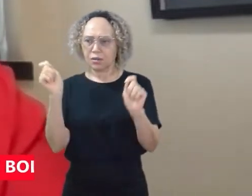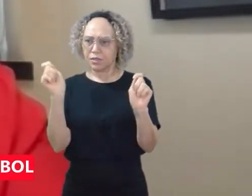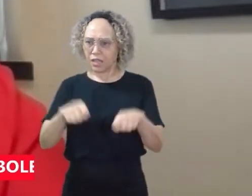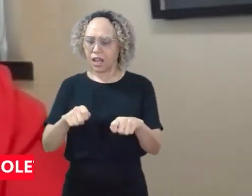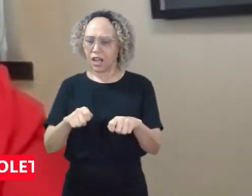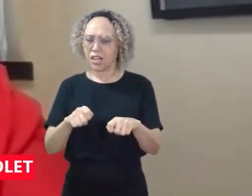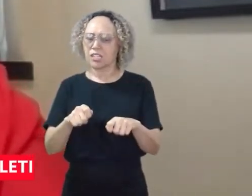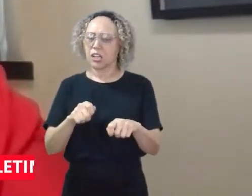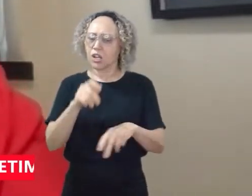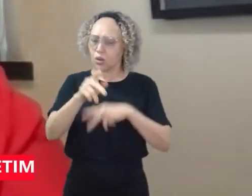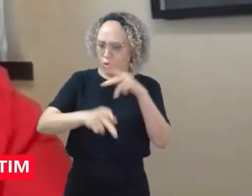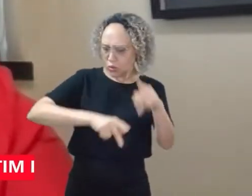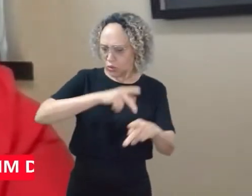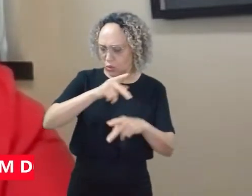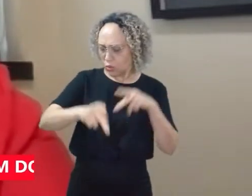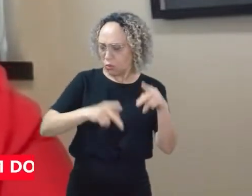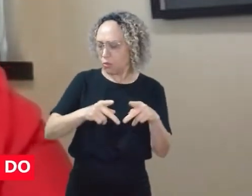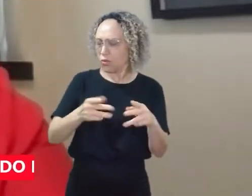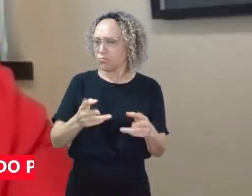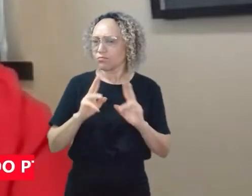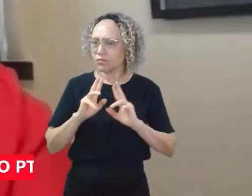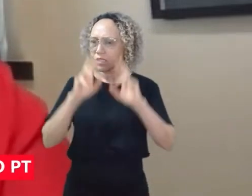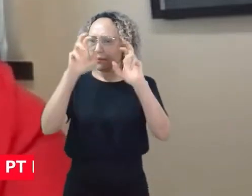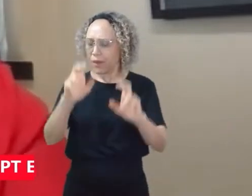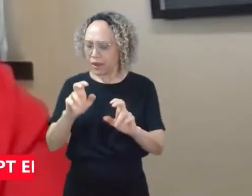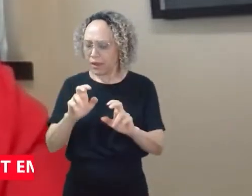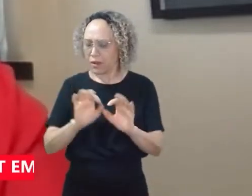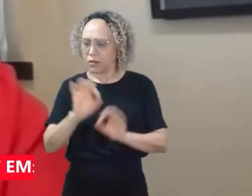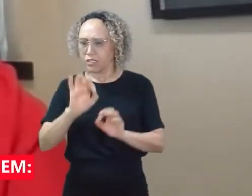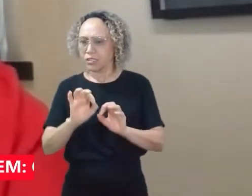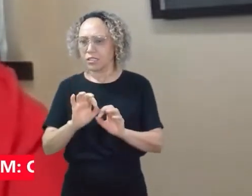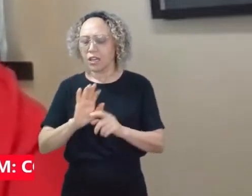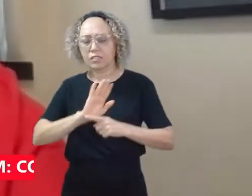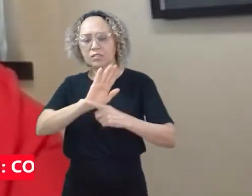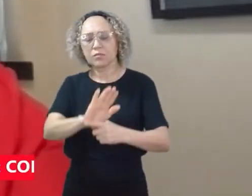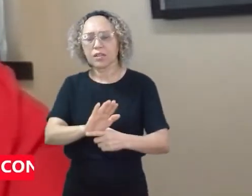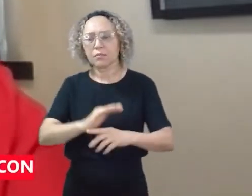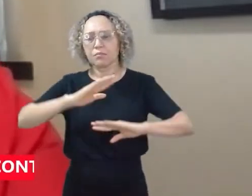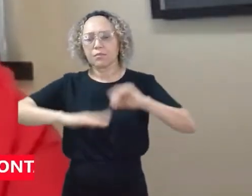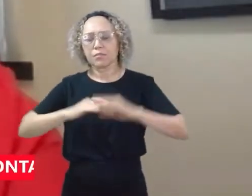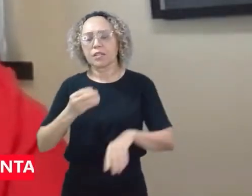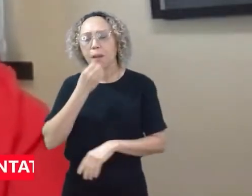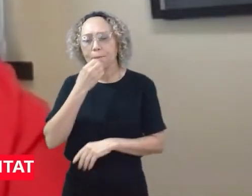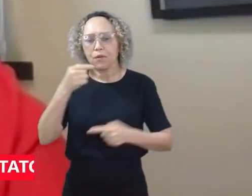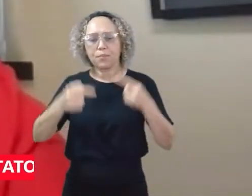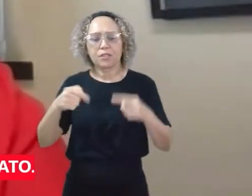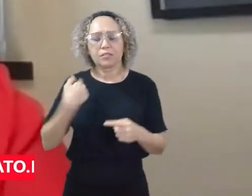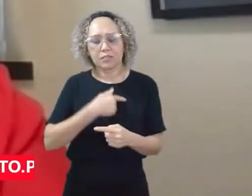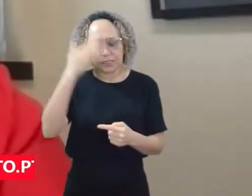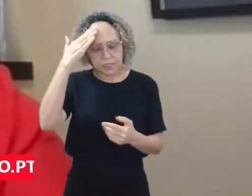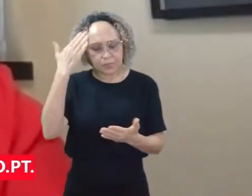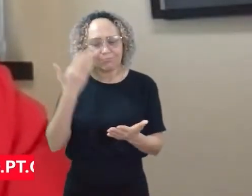de formular, de elaborar, de fiscalizar e de contribuir para a prática da boa política, que é o que a gente acredita que nós temos essa